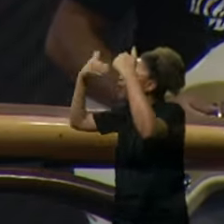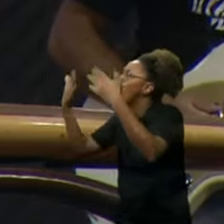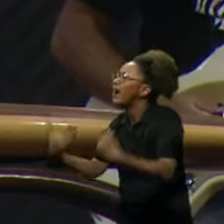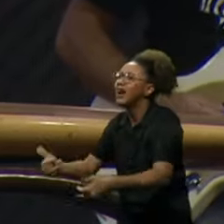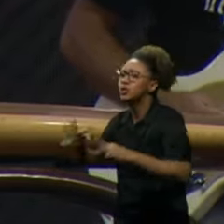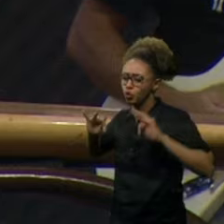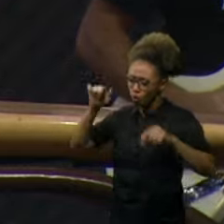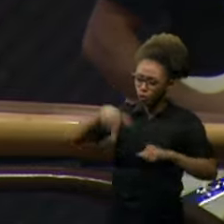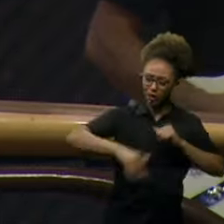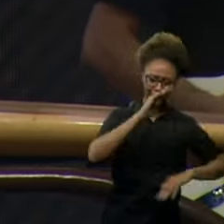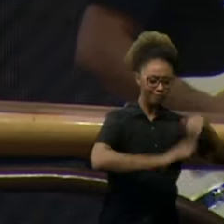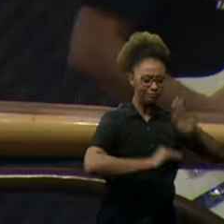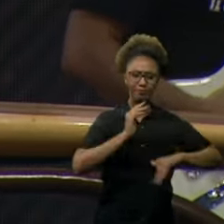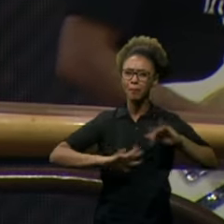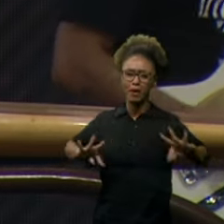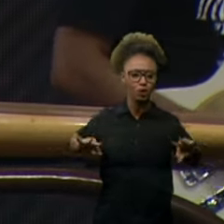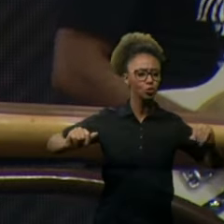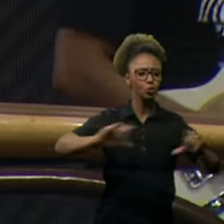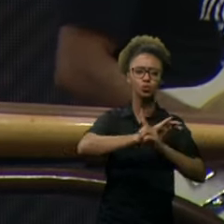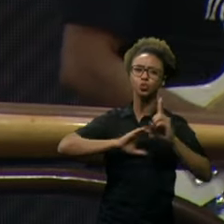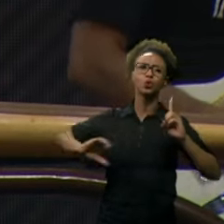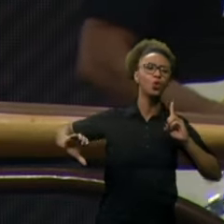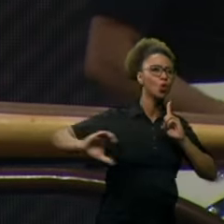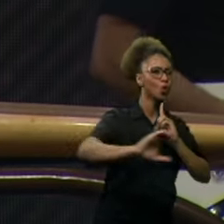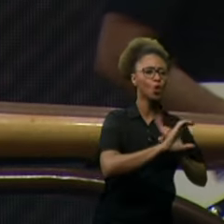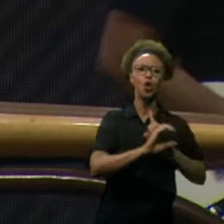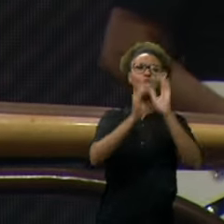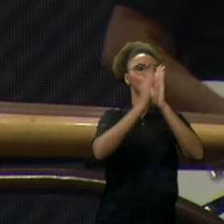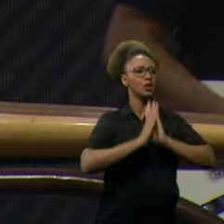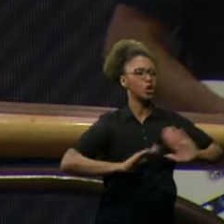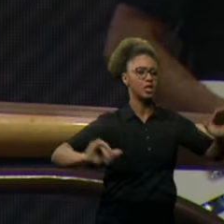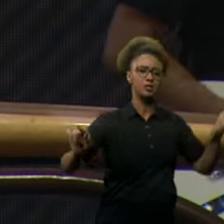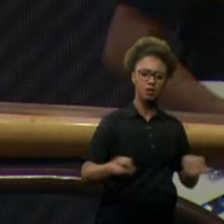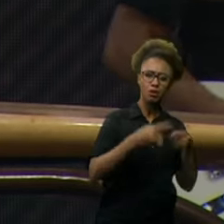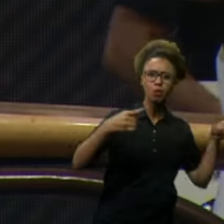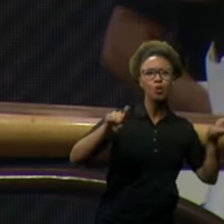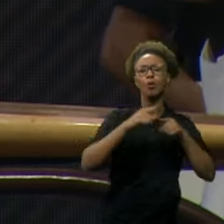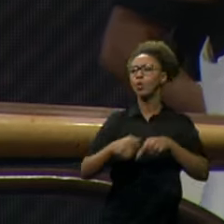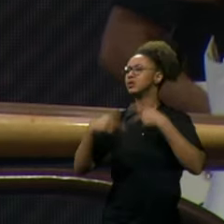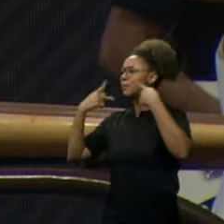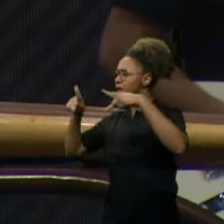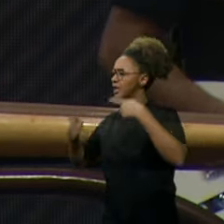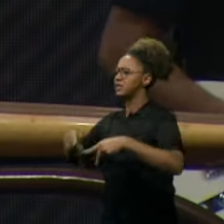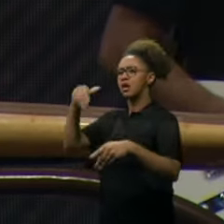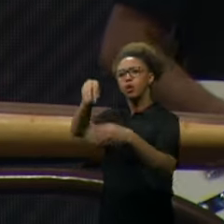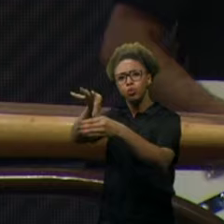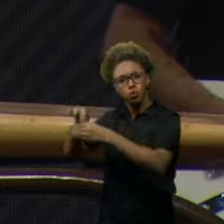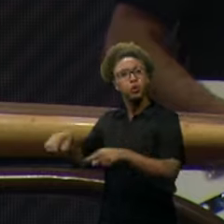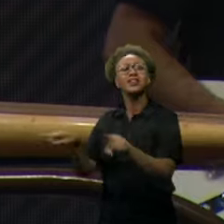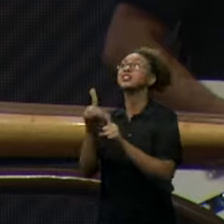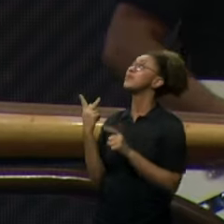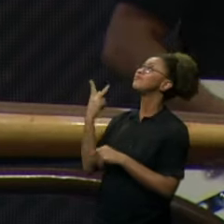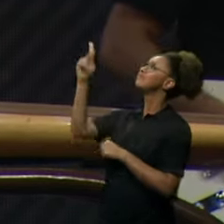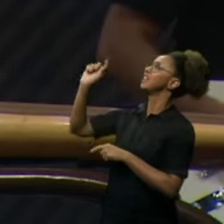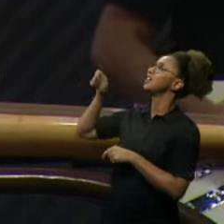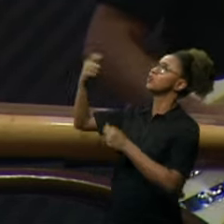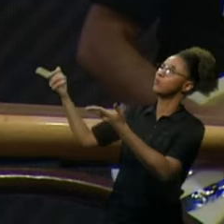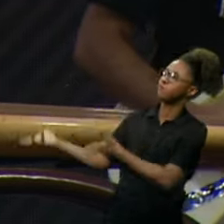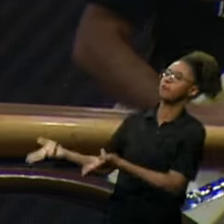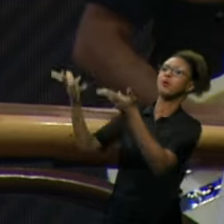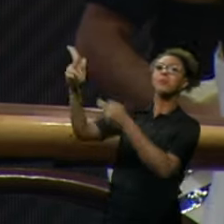em tudo que fizemos aqui na Adoração da ministração da palavra nas ofertas meu Deus que o teu nome seja exaltado